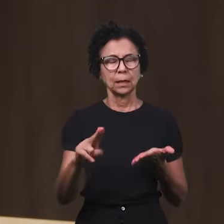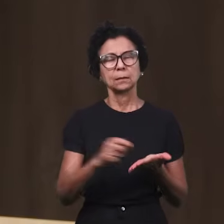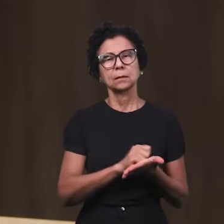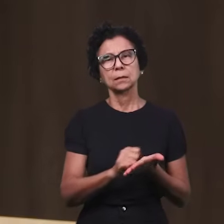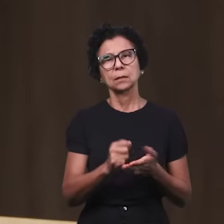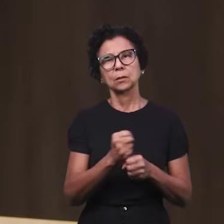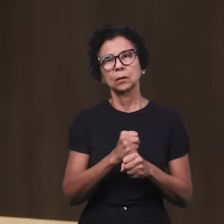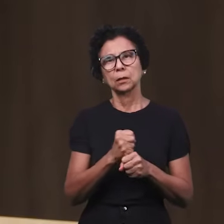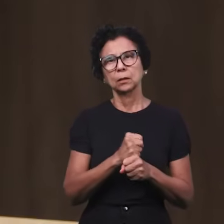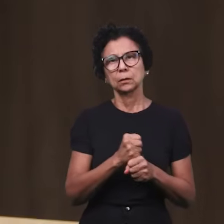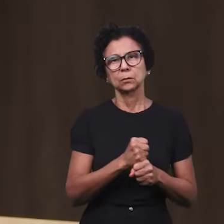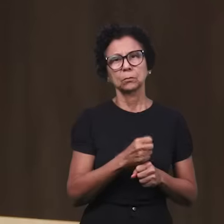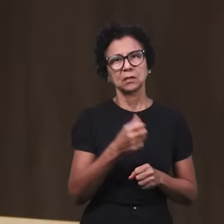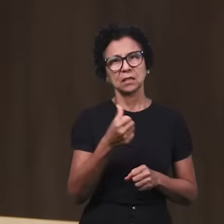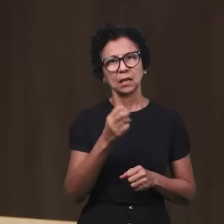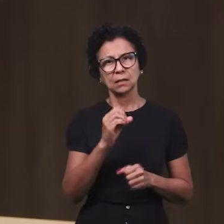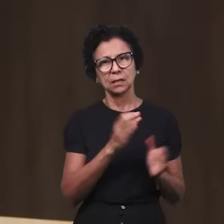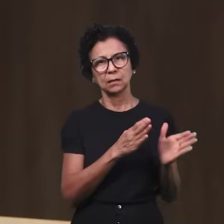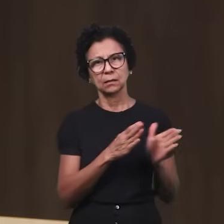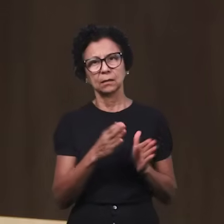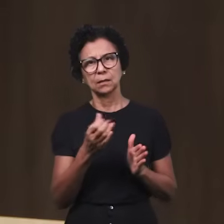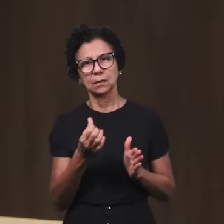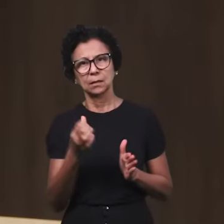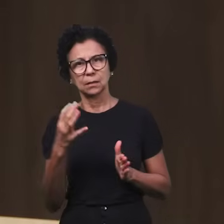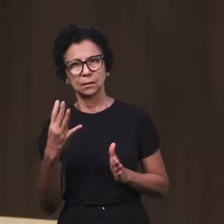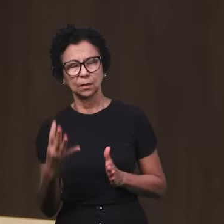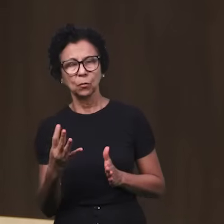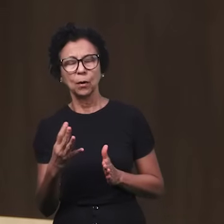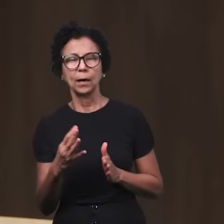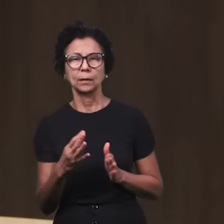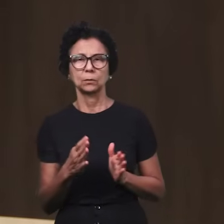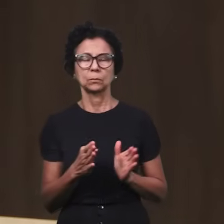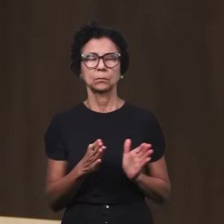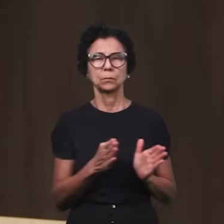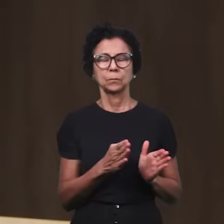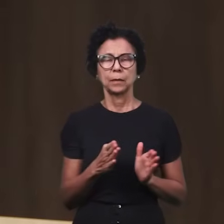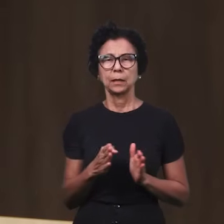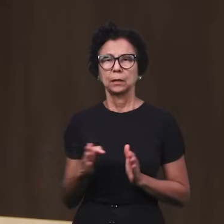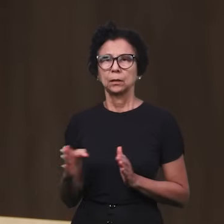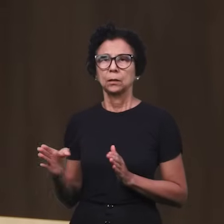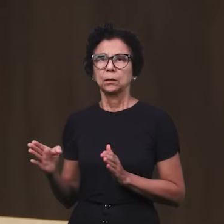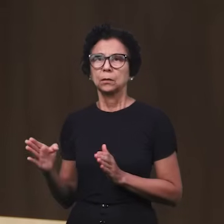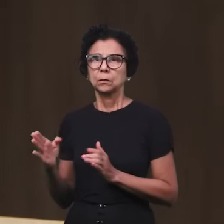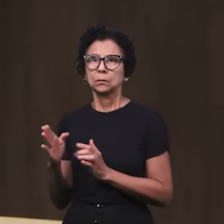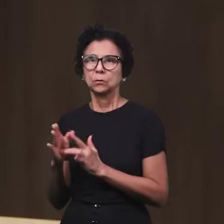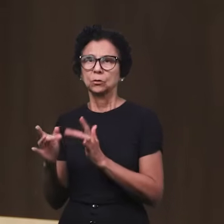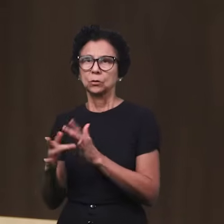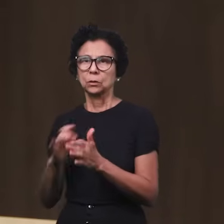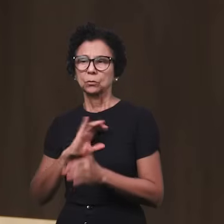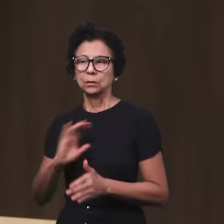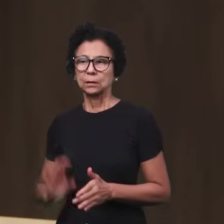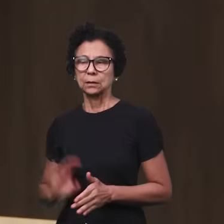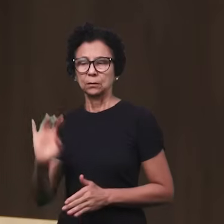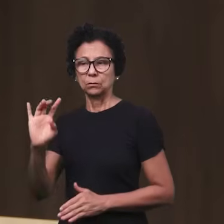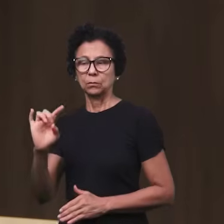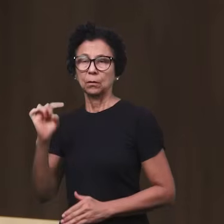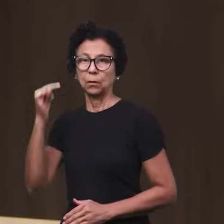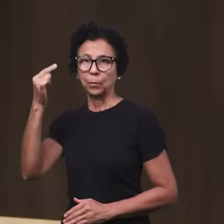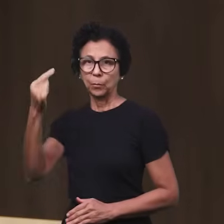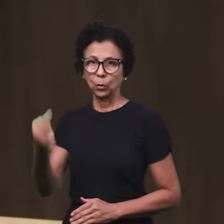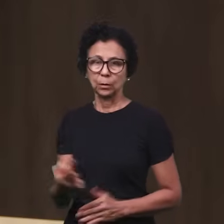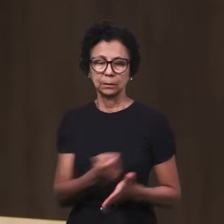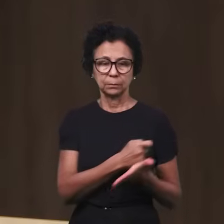a 64 depois de Cristo, um período que marcou o início das perseguições aos